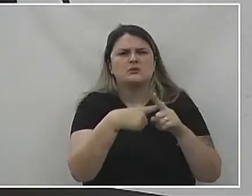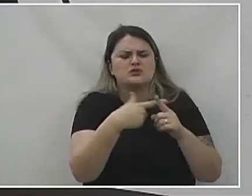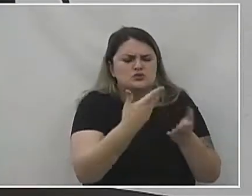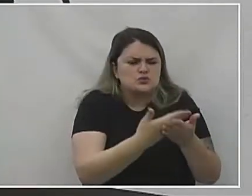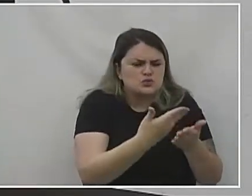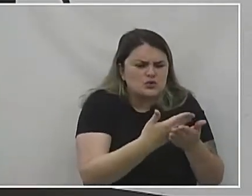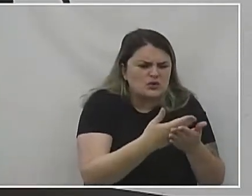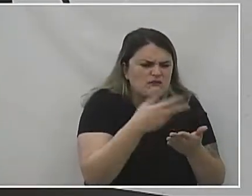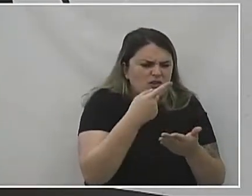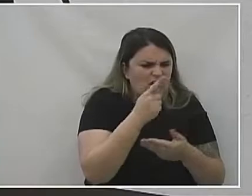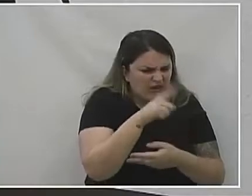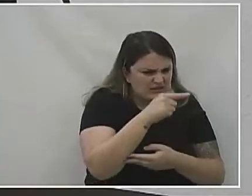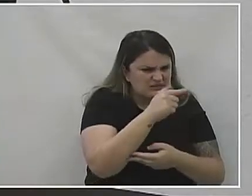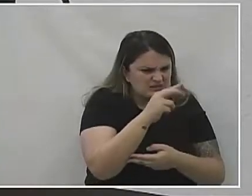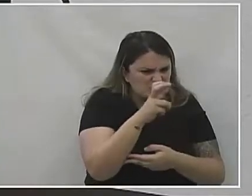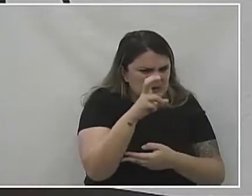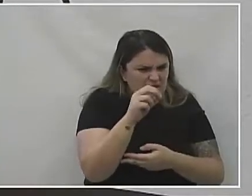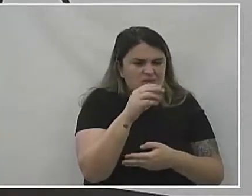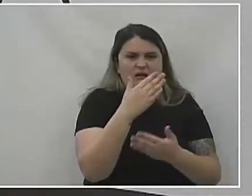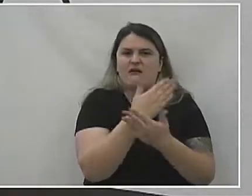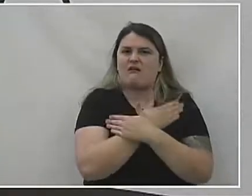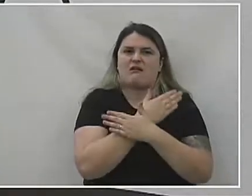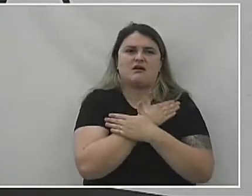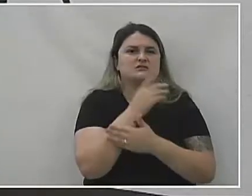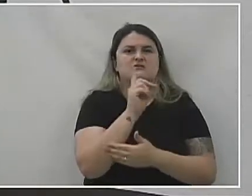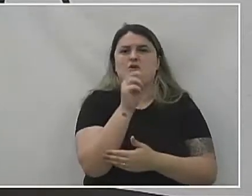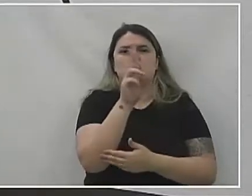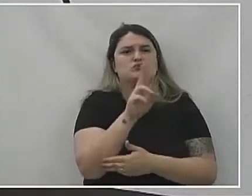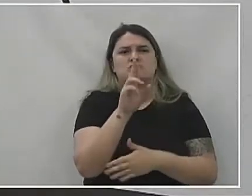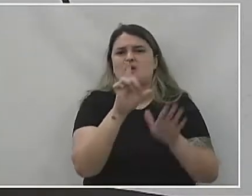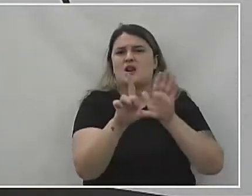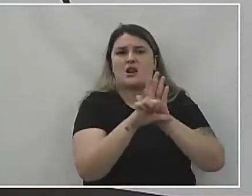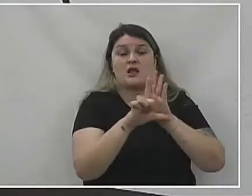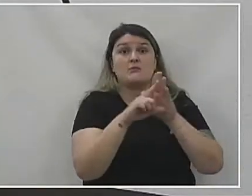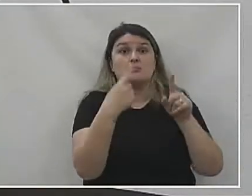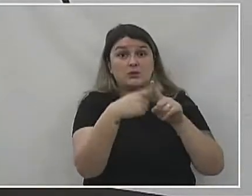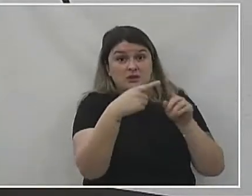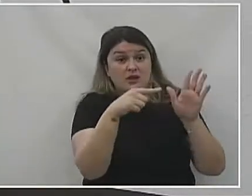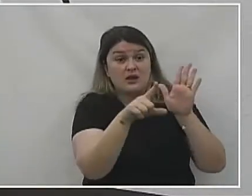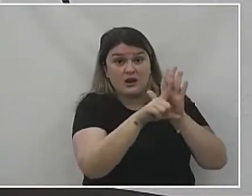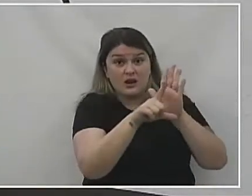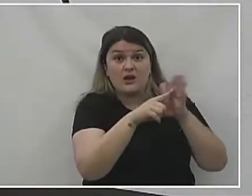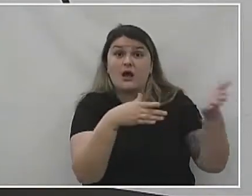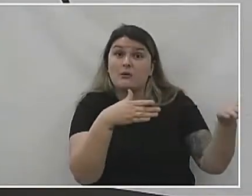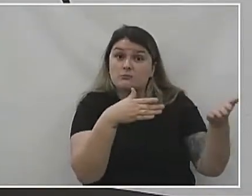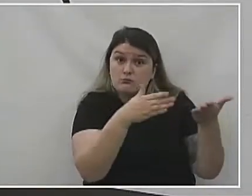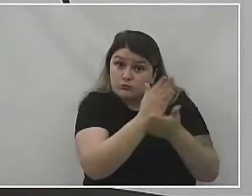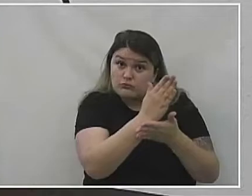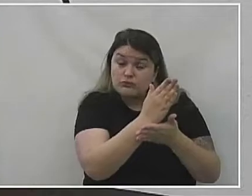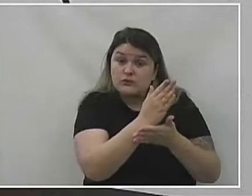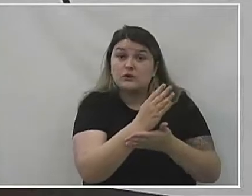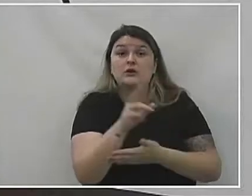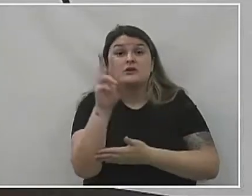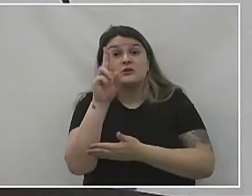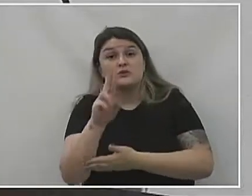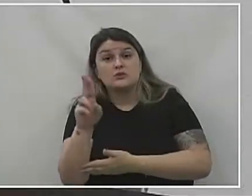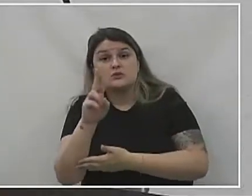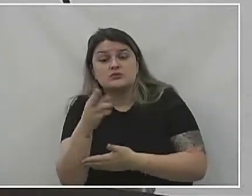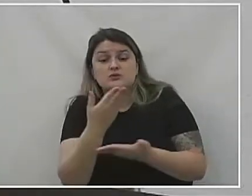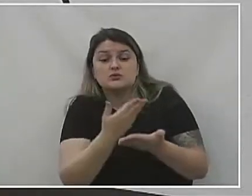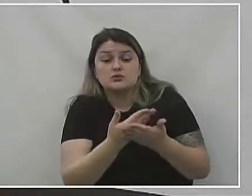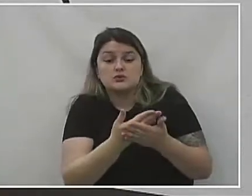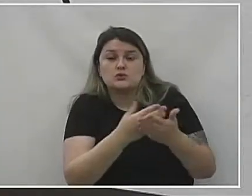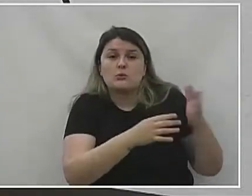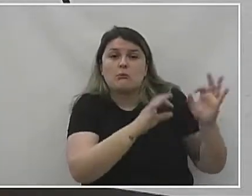citou 750 e a Caixa Econômica foi lá e deixou de usá lei que foi aprovada a Lei Municipal e usa um